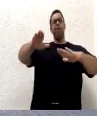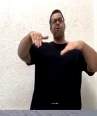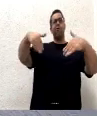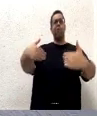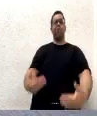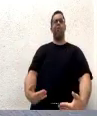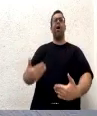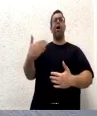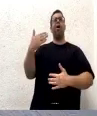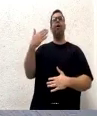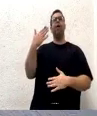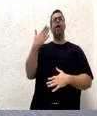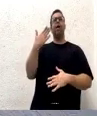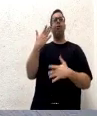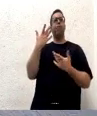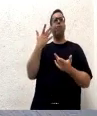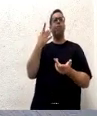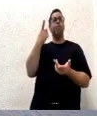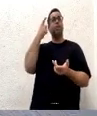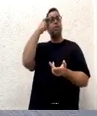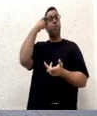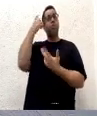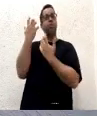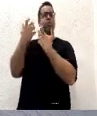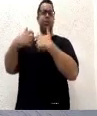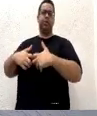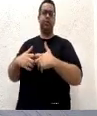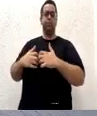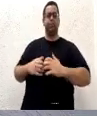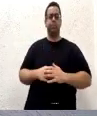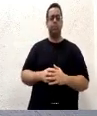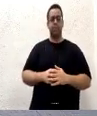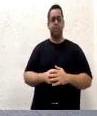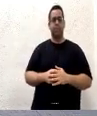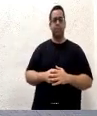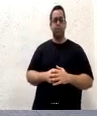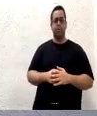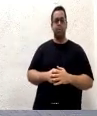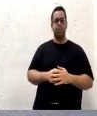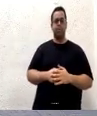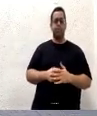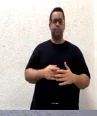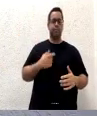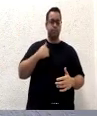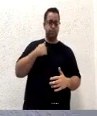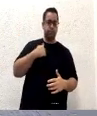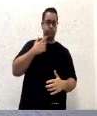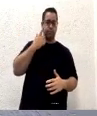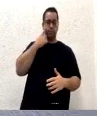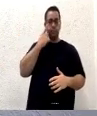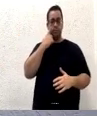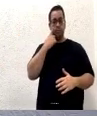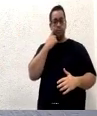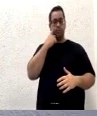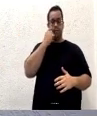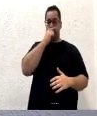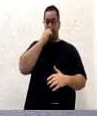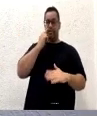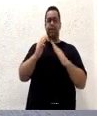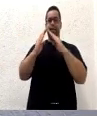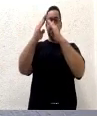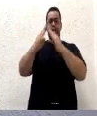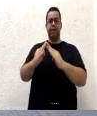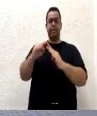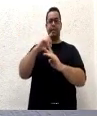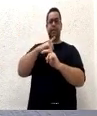prevenção. Nós vamos estar trabalhando os imóveis onde a gente está identificando caso